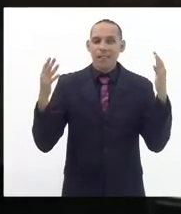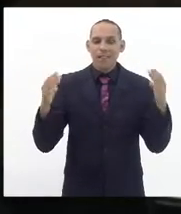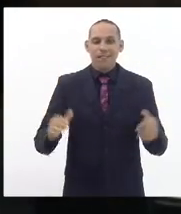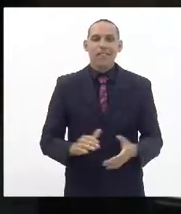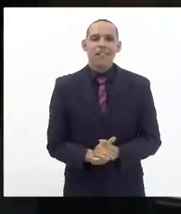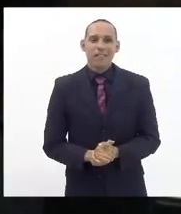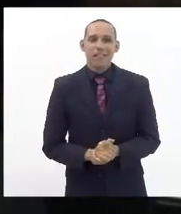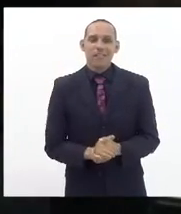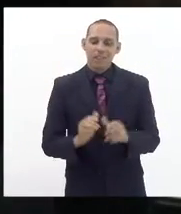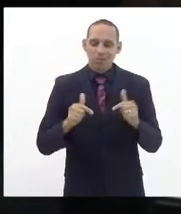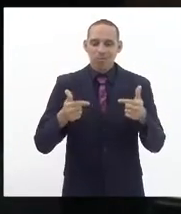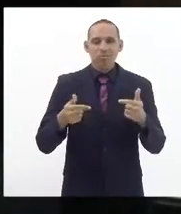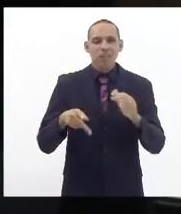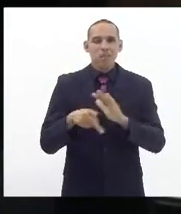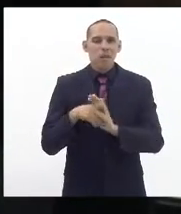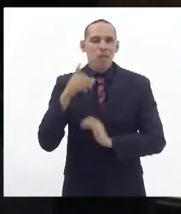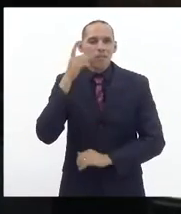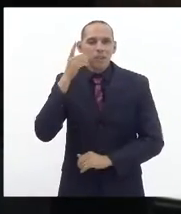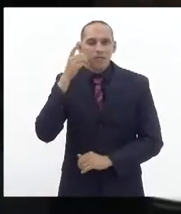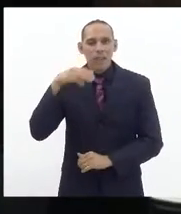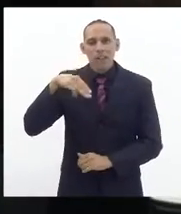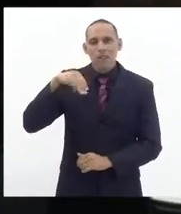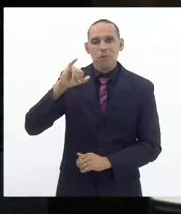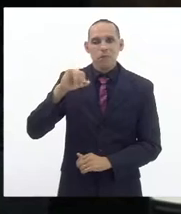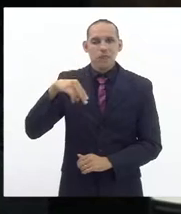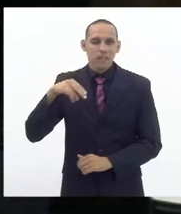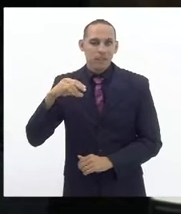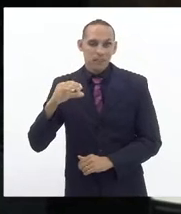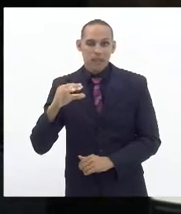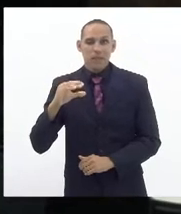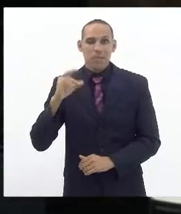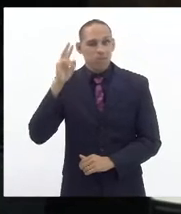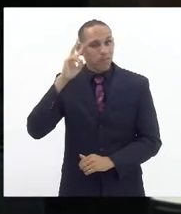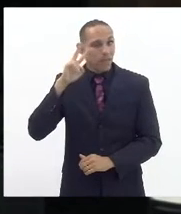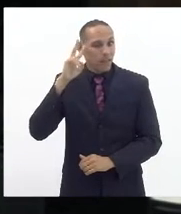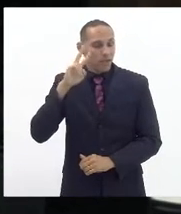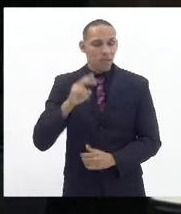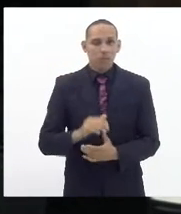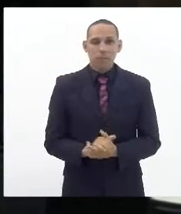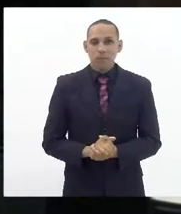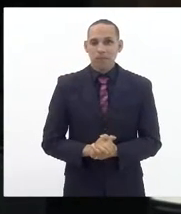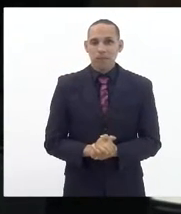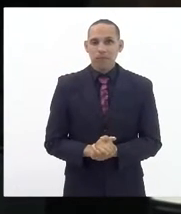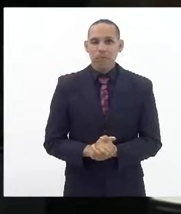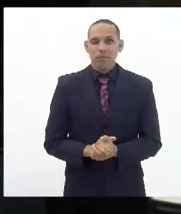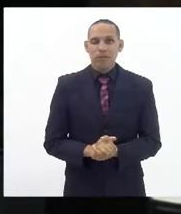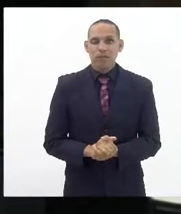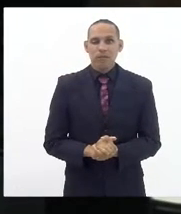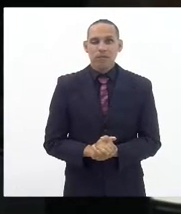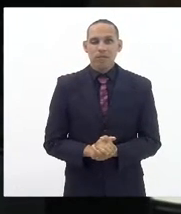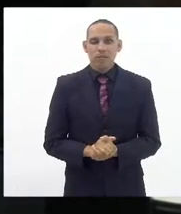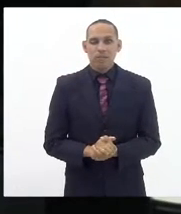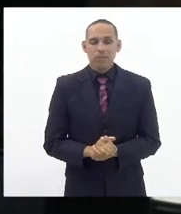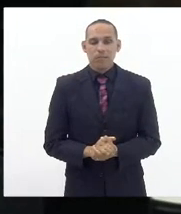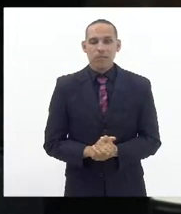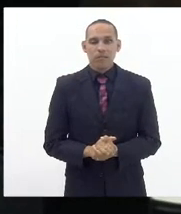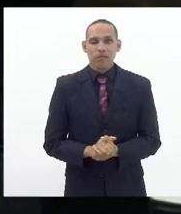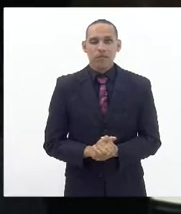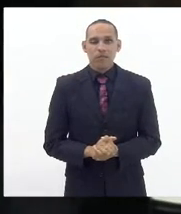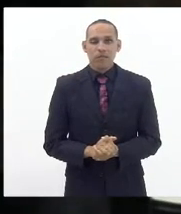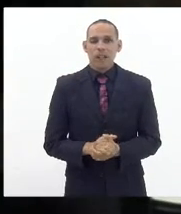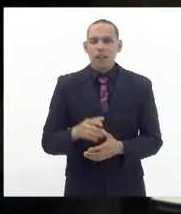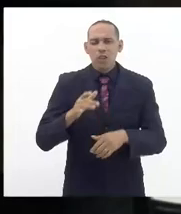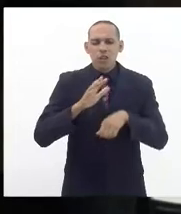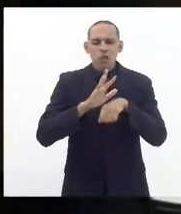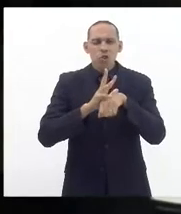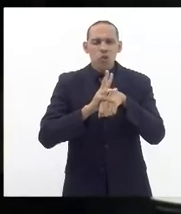a iniciativa do deputado Carlos Mink, lembrando que essa questão das